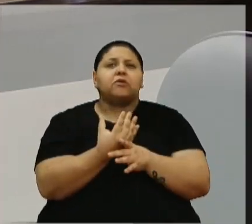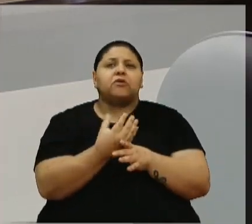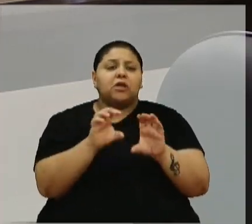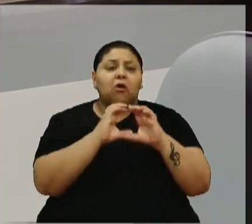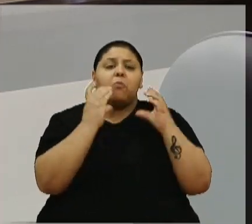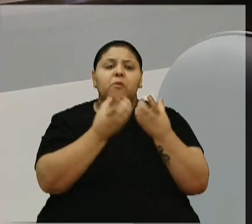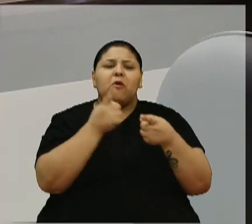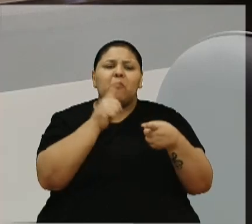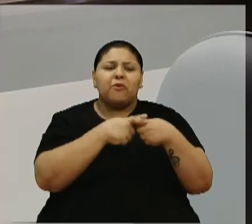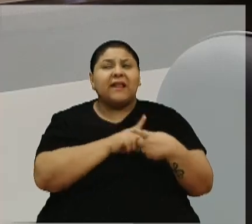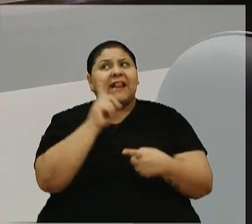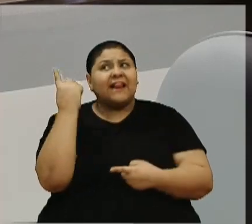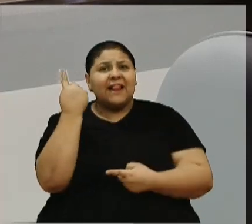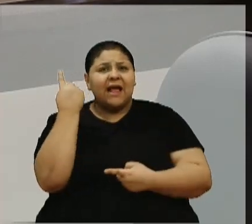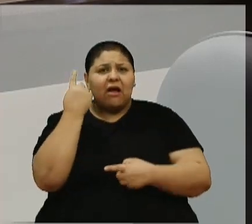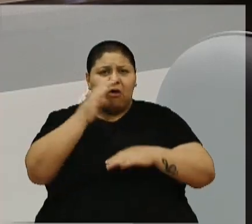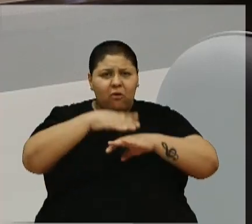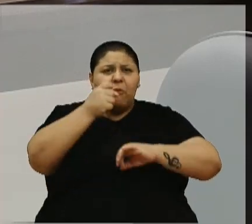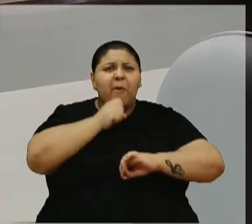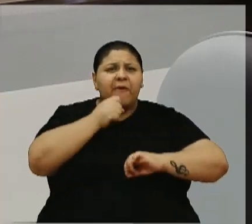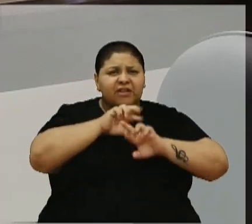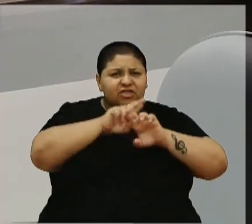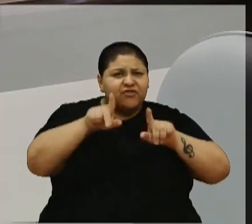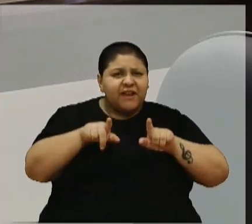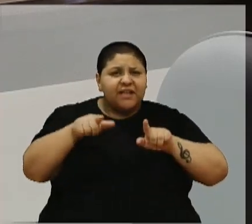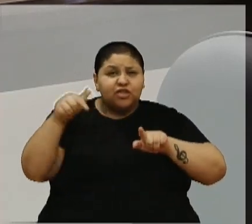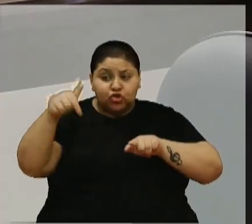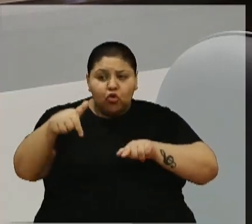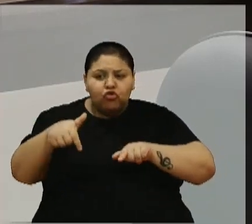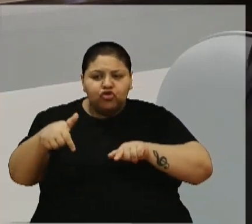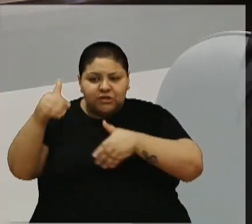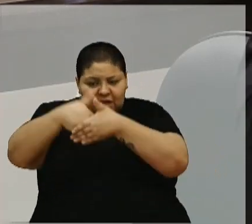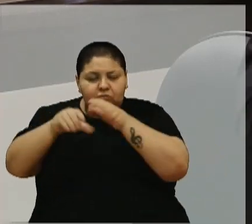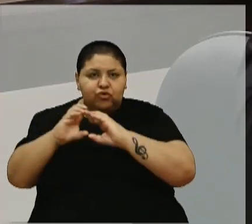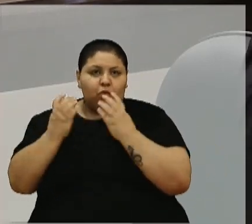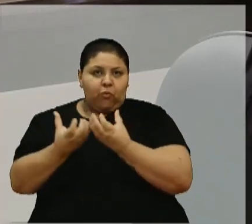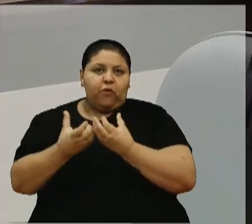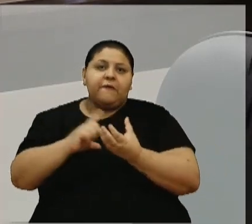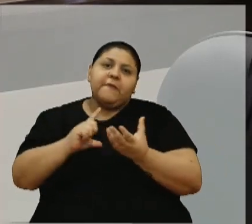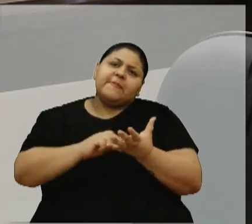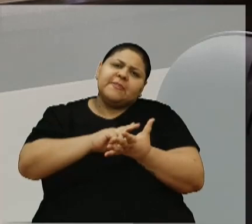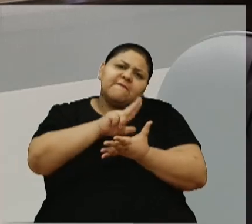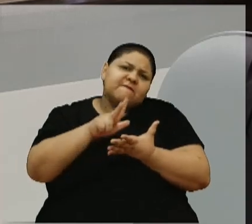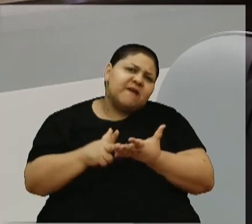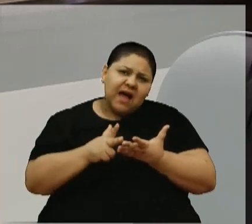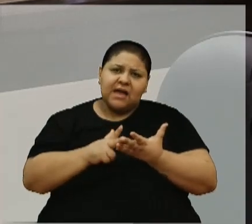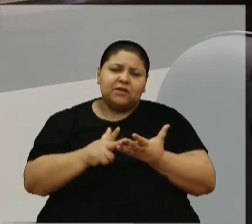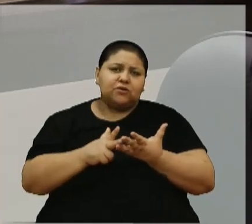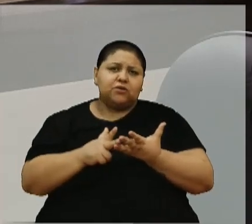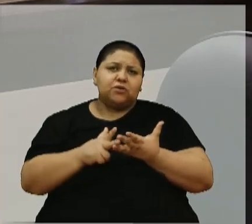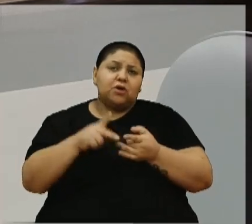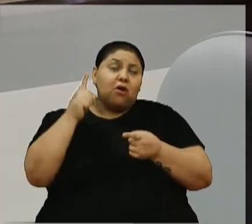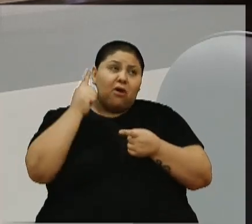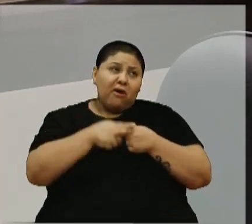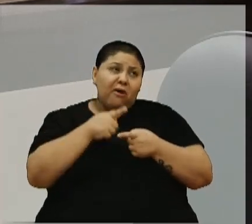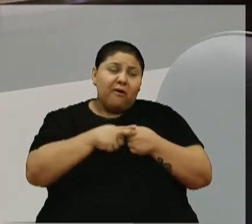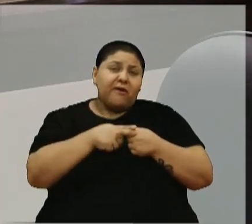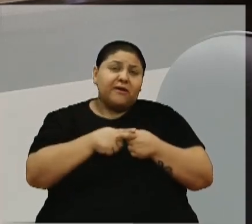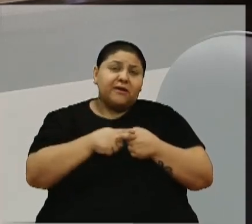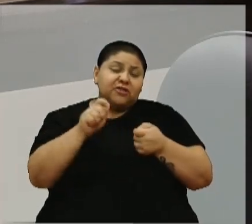porque naqueles tempos, os mais antigos, é diferente de hoje nas comunidades. Então, tem vários motivos para que hoje a gente faça o